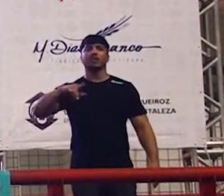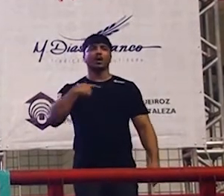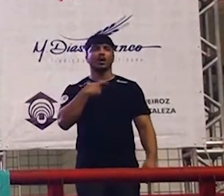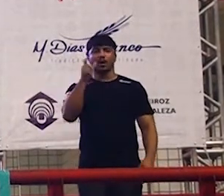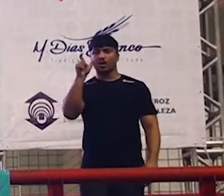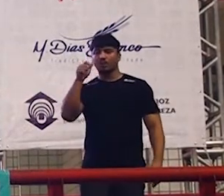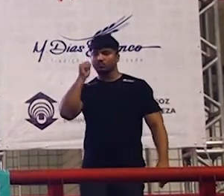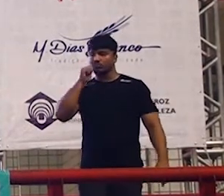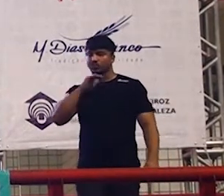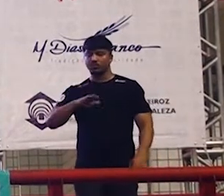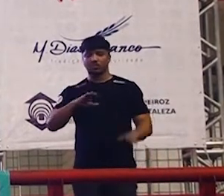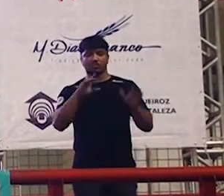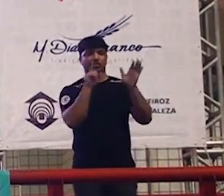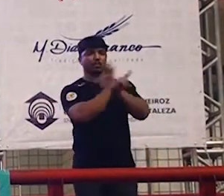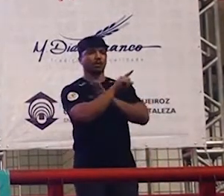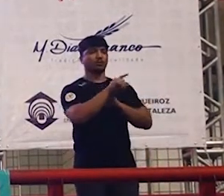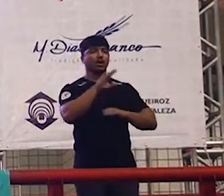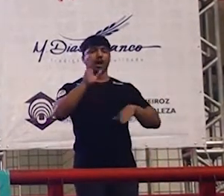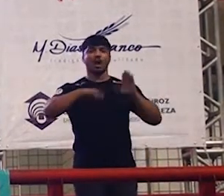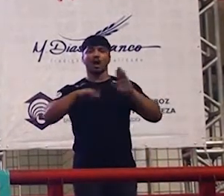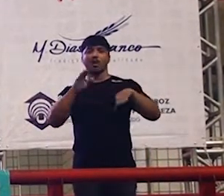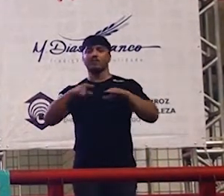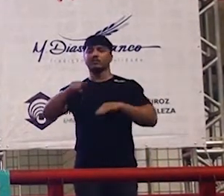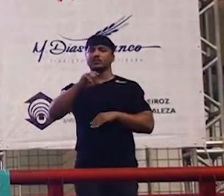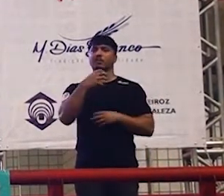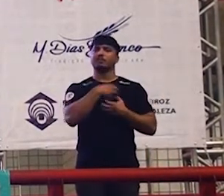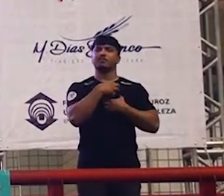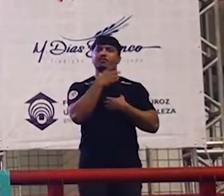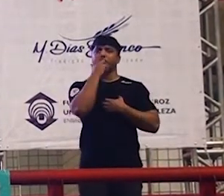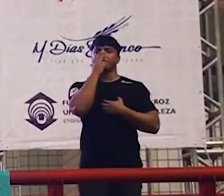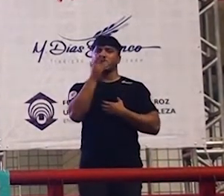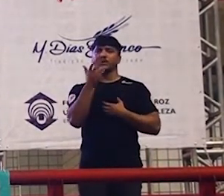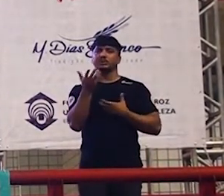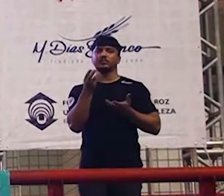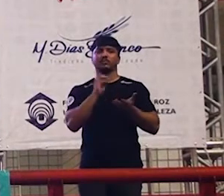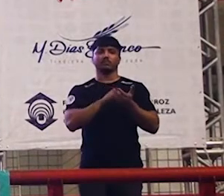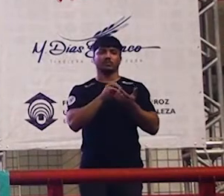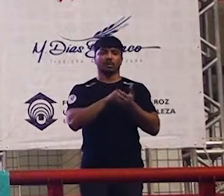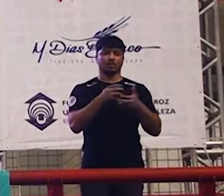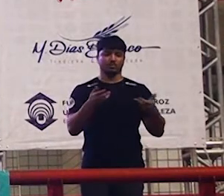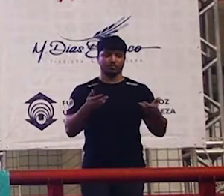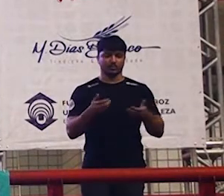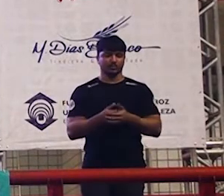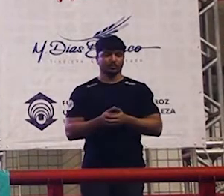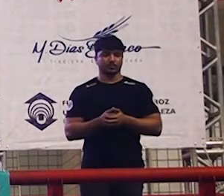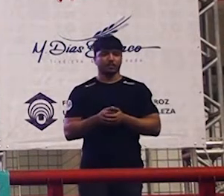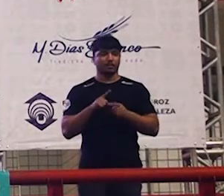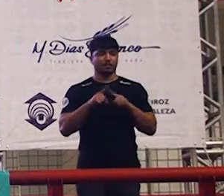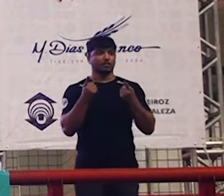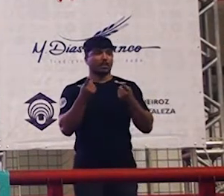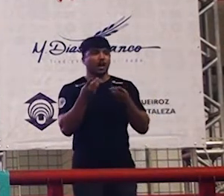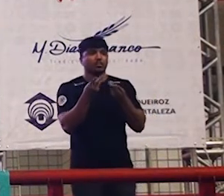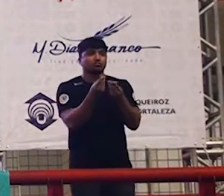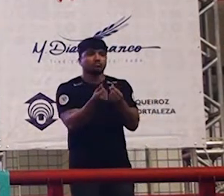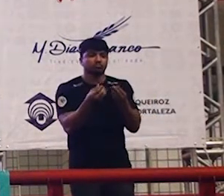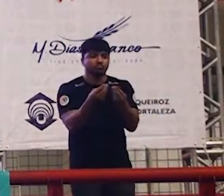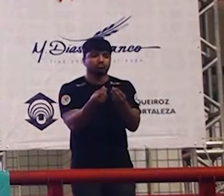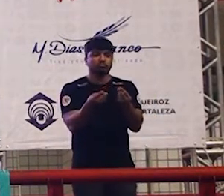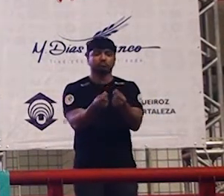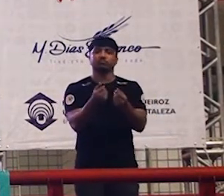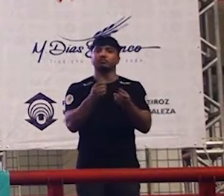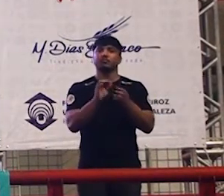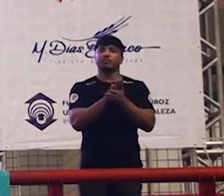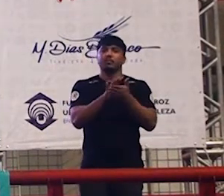é ela perguntando. Às vezes vocês não se sentem um tanto indefinidos? Só que ela se sente tão